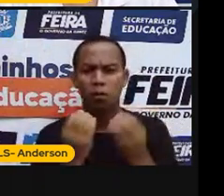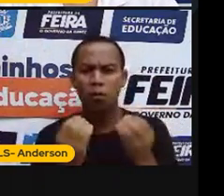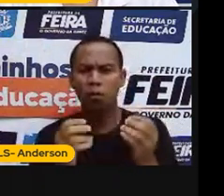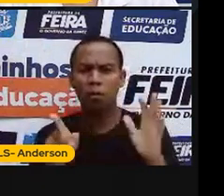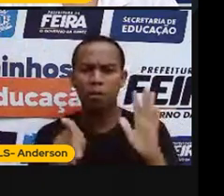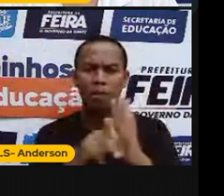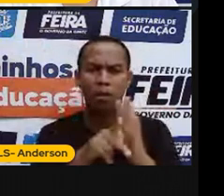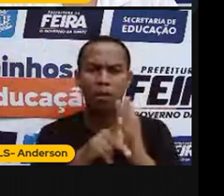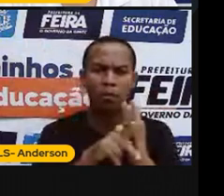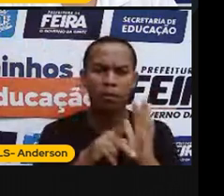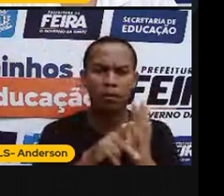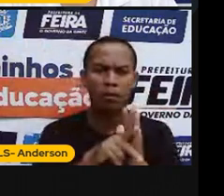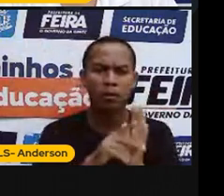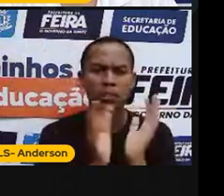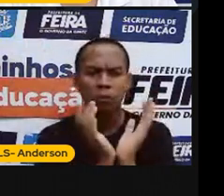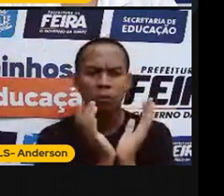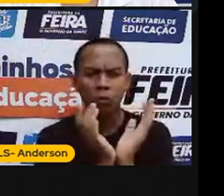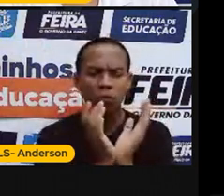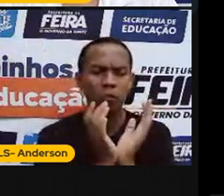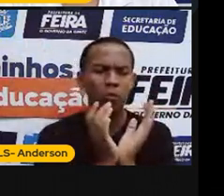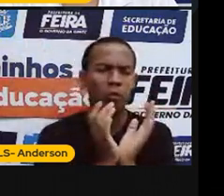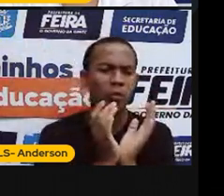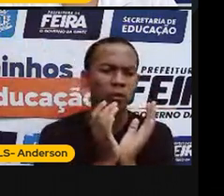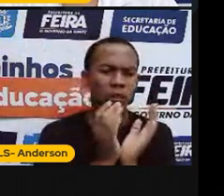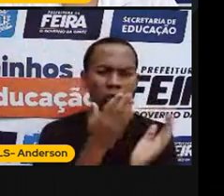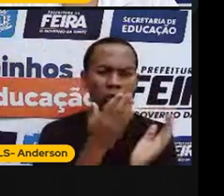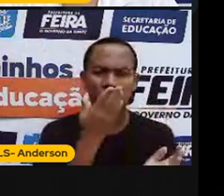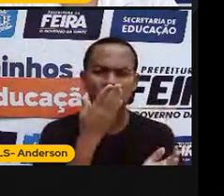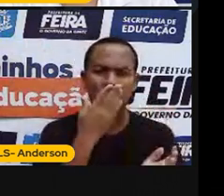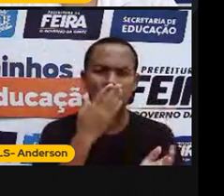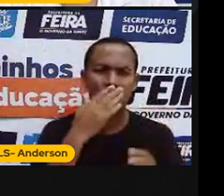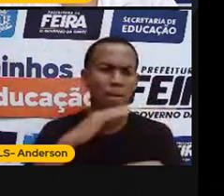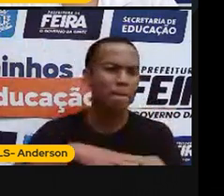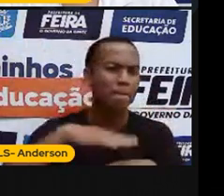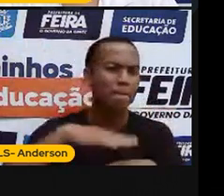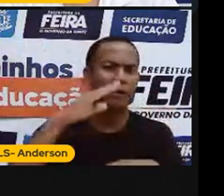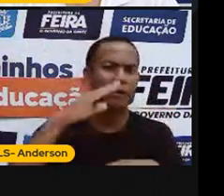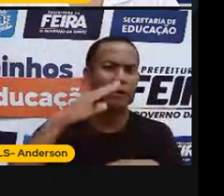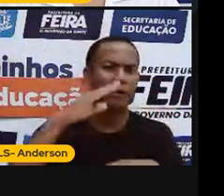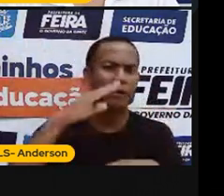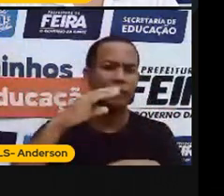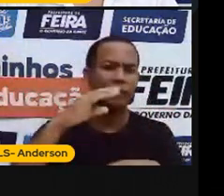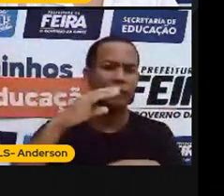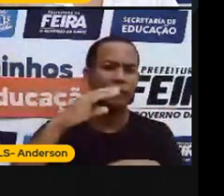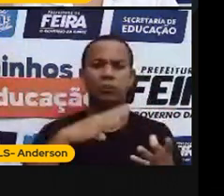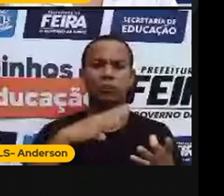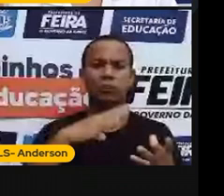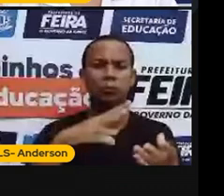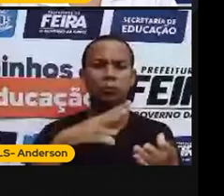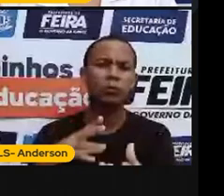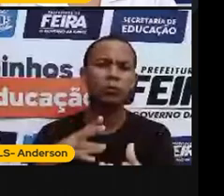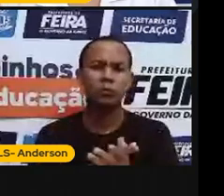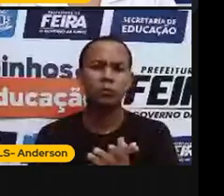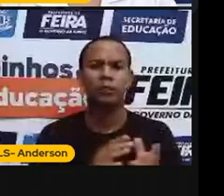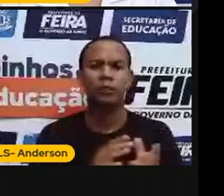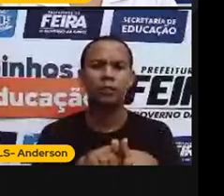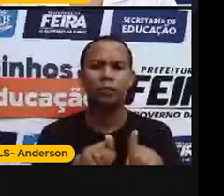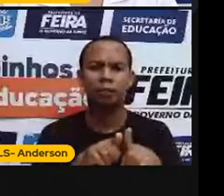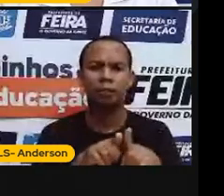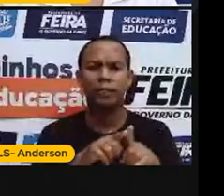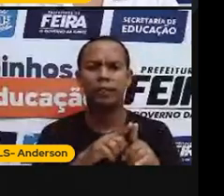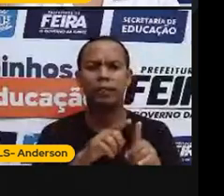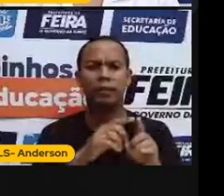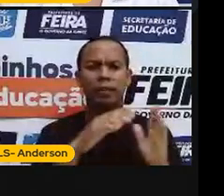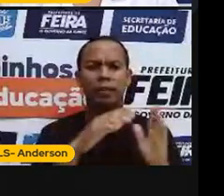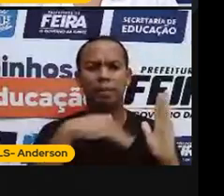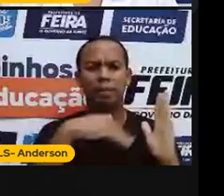hierárquica das entidades mais importantes da tribo. Então, né, essa pintura também ela é utilizada para